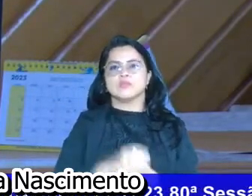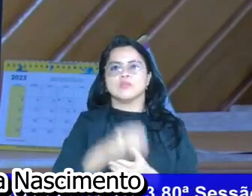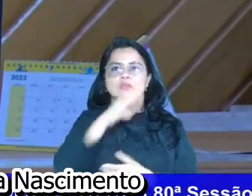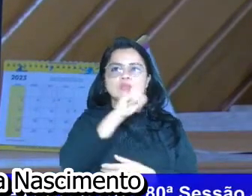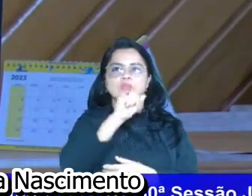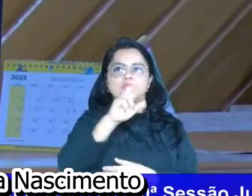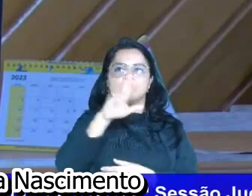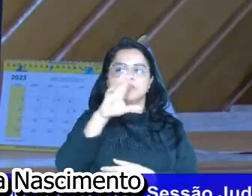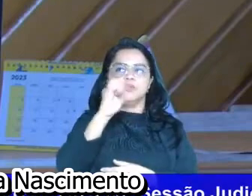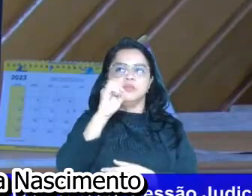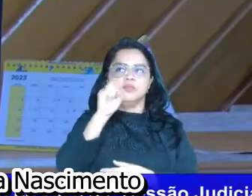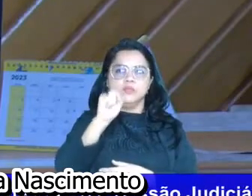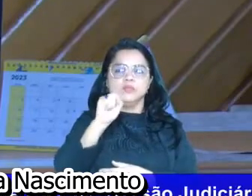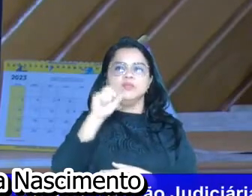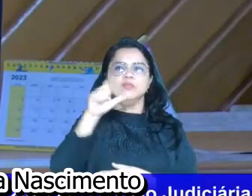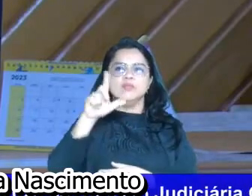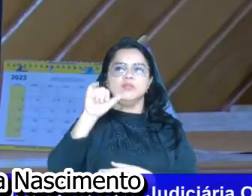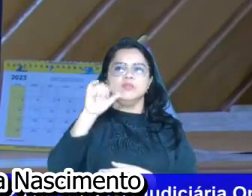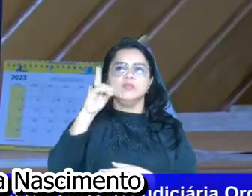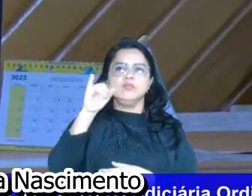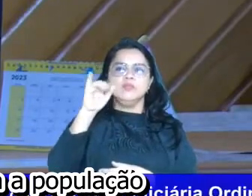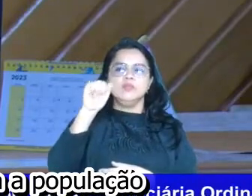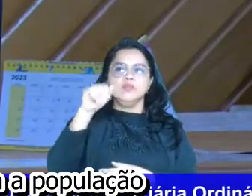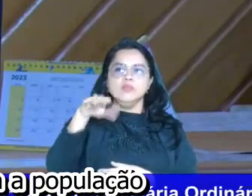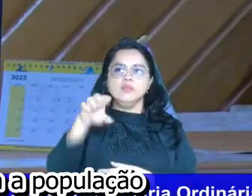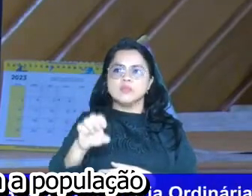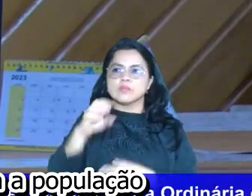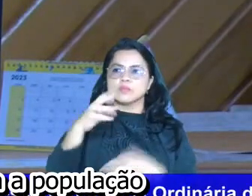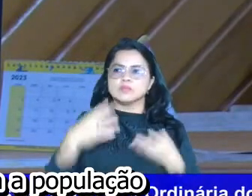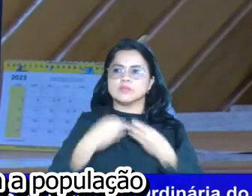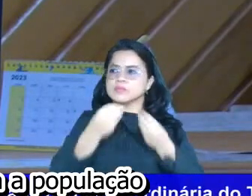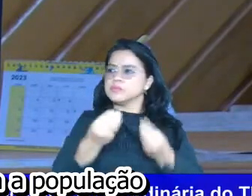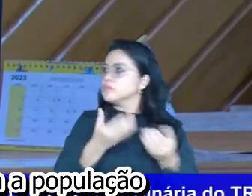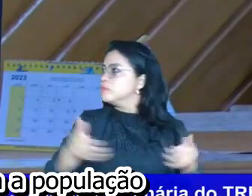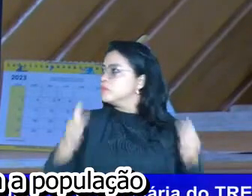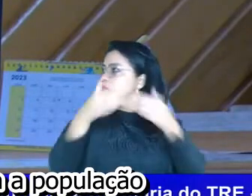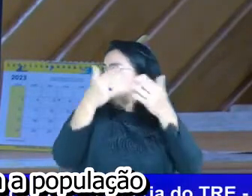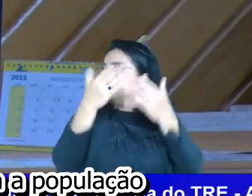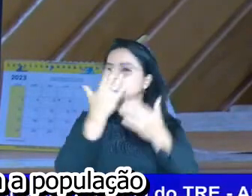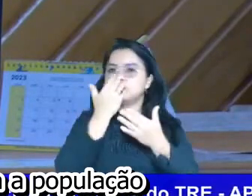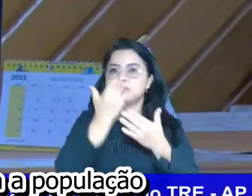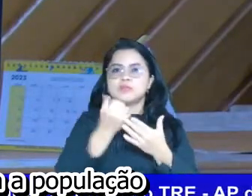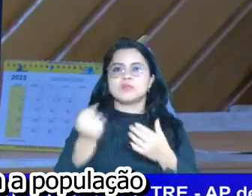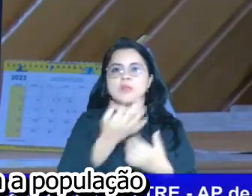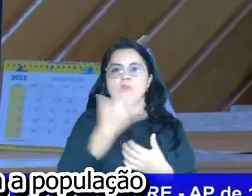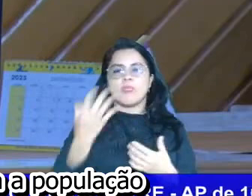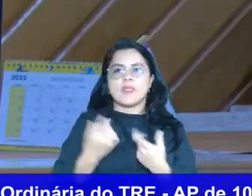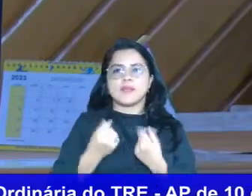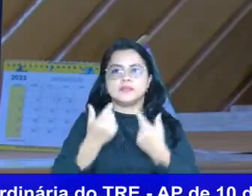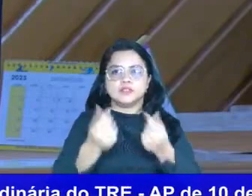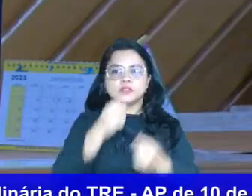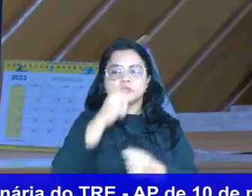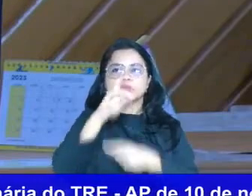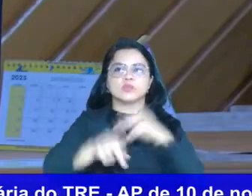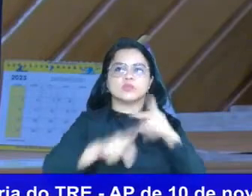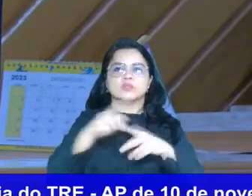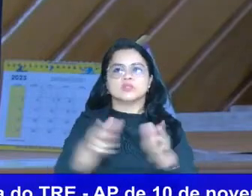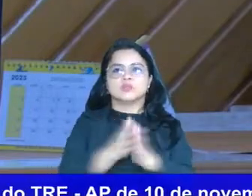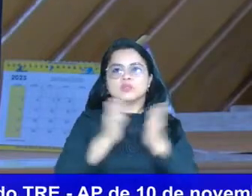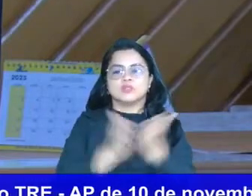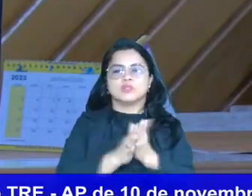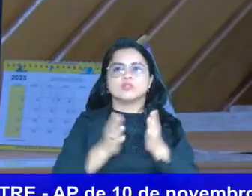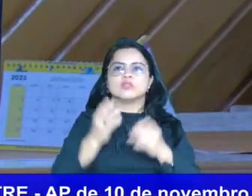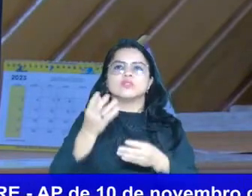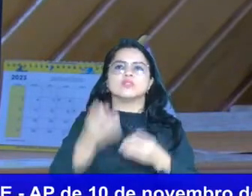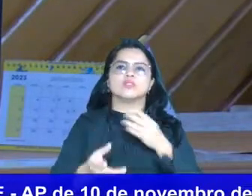Adriano Costa, Leidiane Barroso e Ana Zilda Nascimento ofereceram cestas básicas e quantias em dinheiro para a população carente em troca de